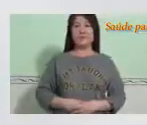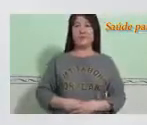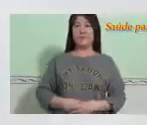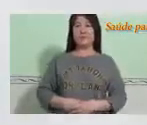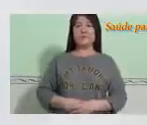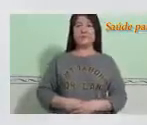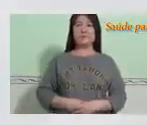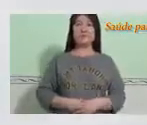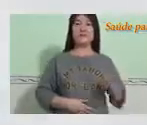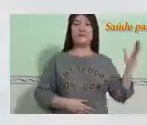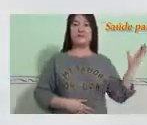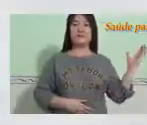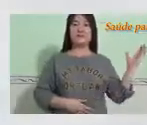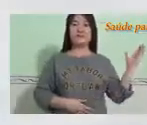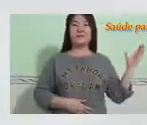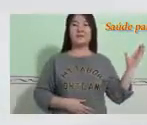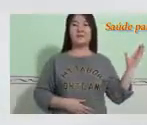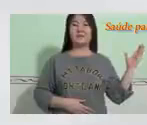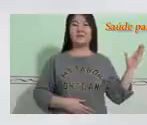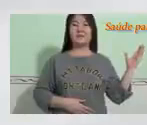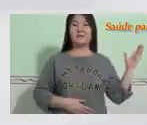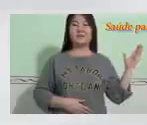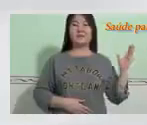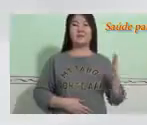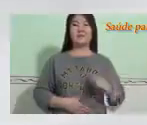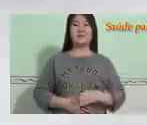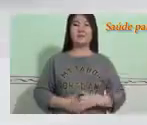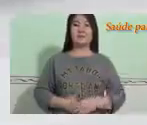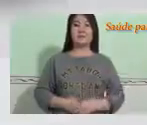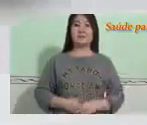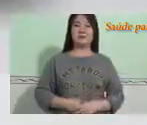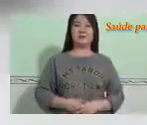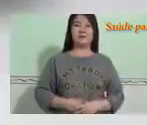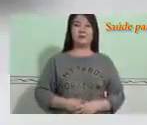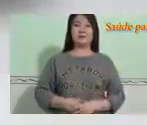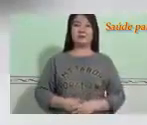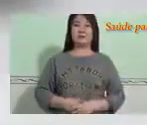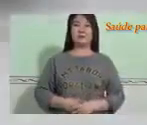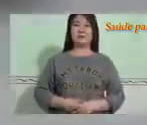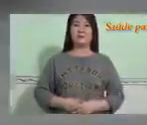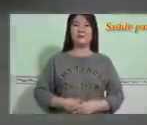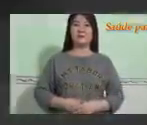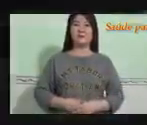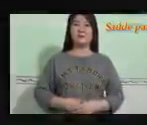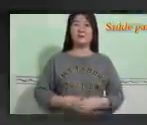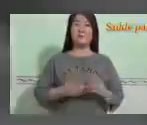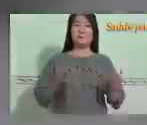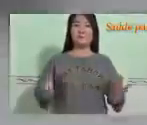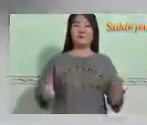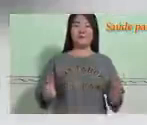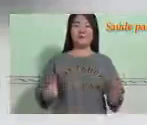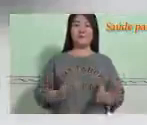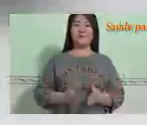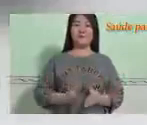Qual a diferença entre janela imunológica e período de incubação? Ponto de interrogação. Diferentemente da janela